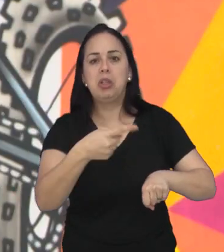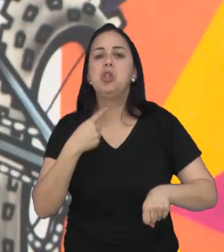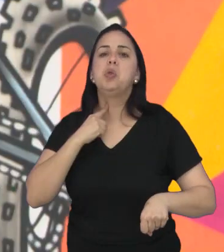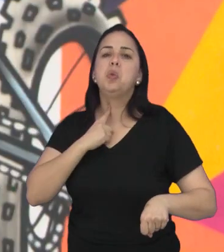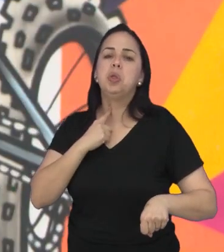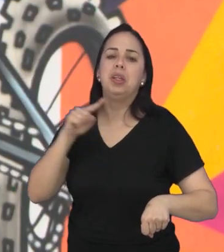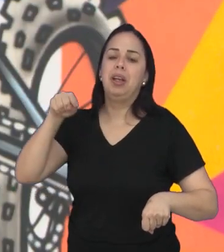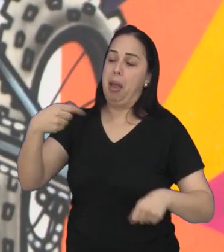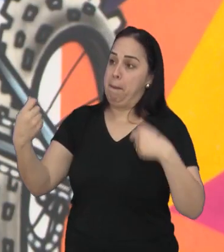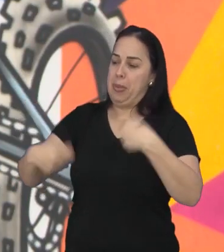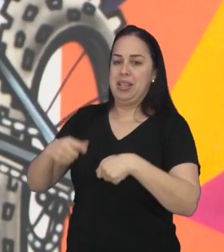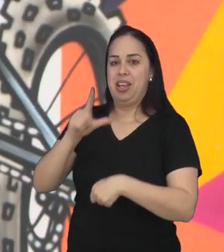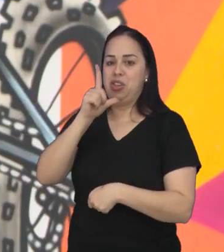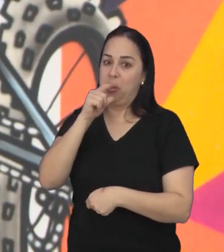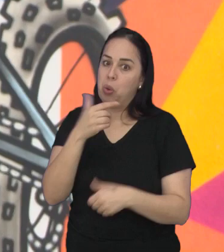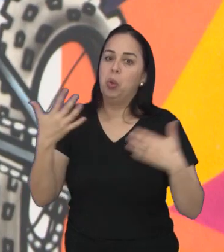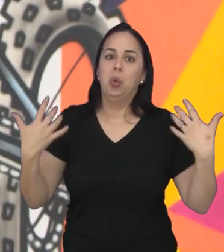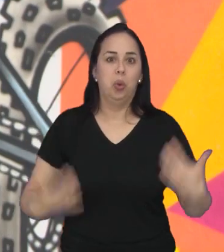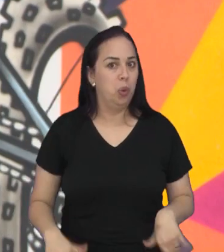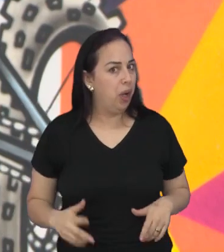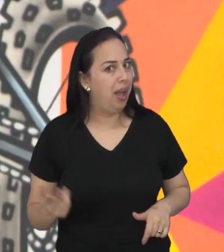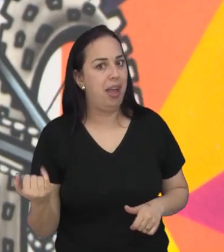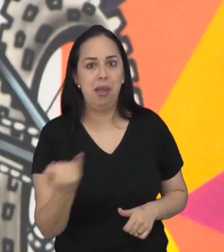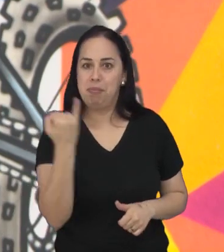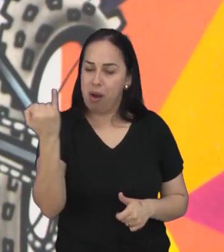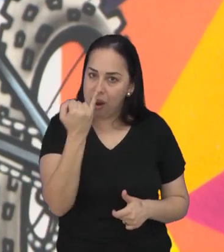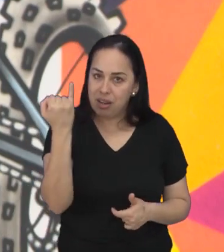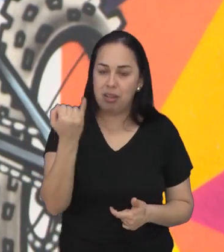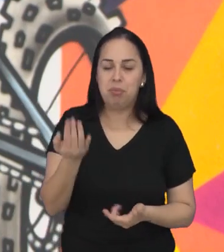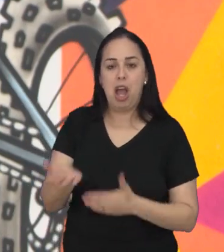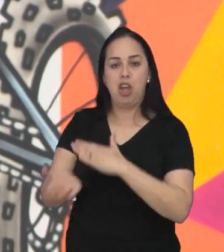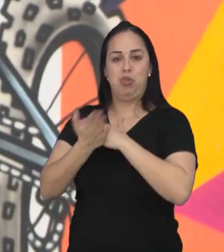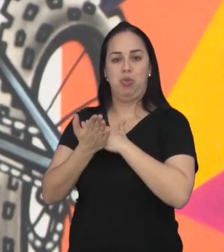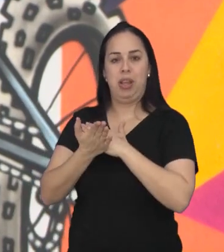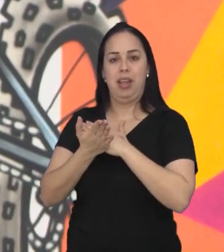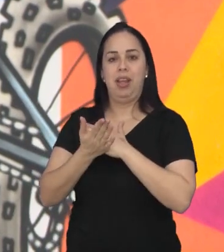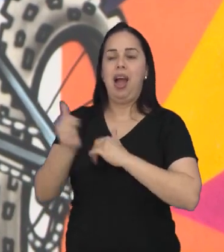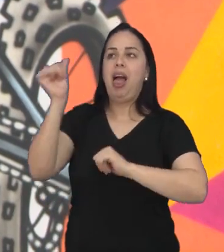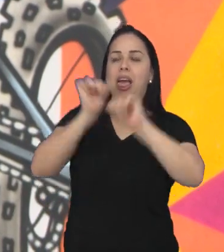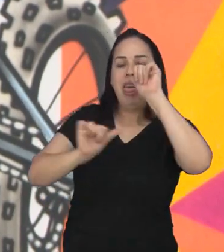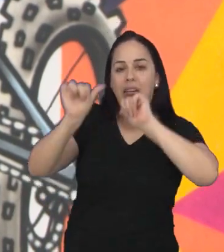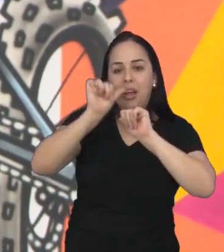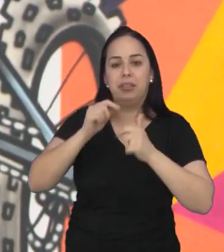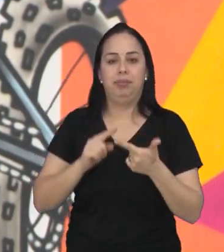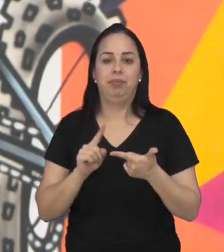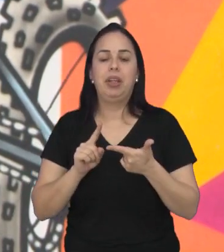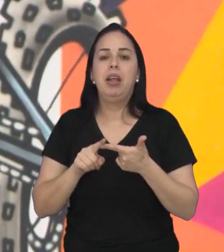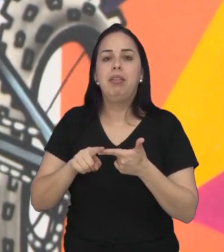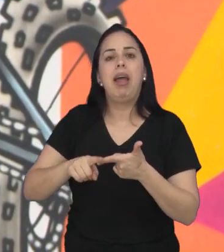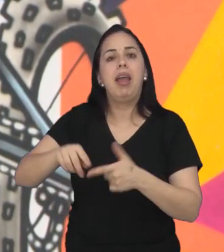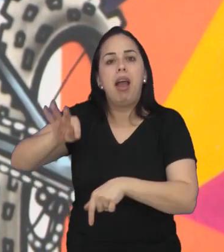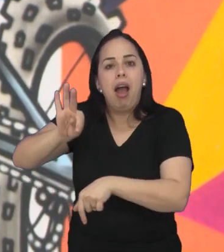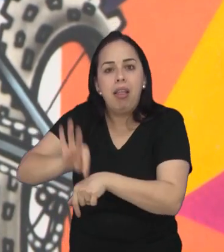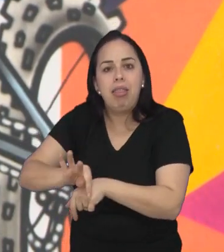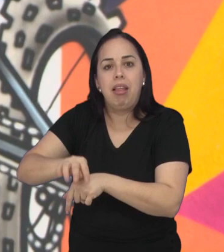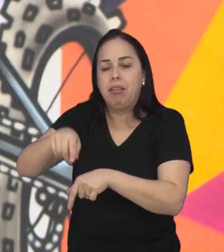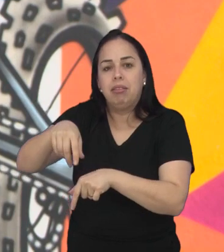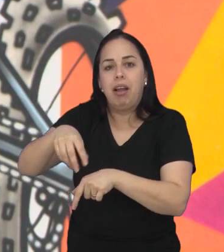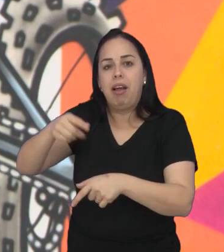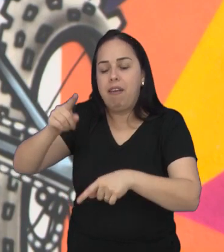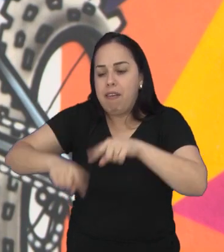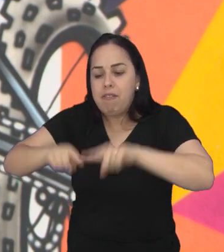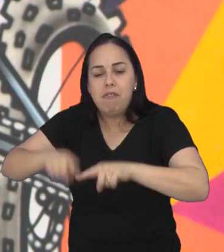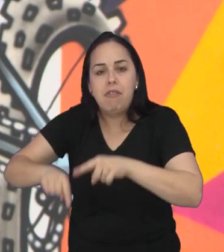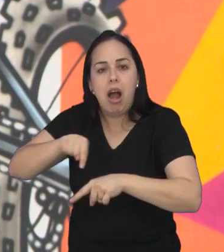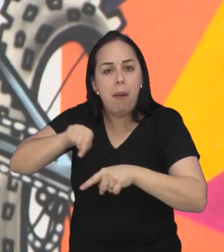precisa de água então Poxa vida Colocaram uma água que é essencial para hidratação tá tem um kit ferramenta tem uma